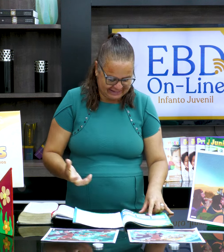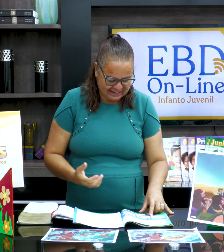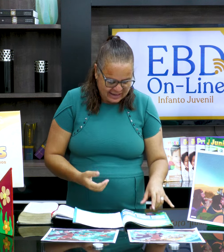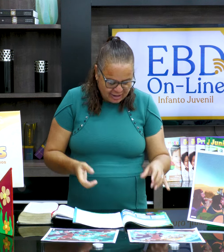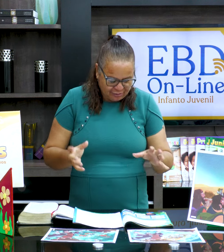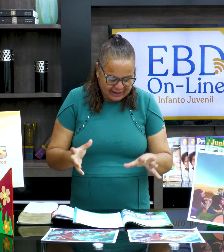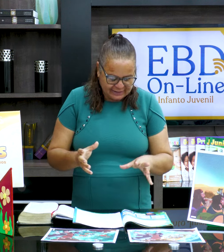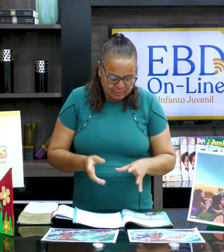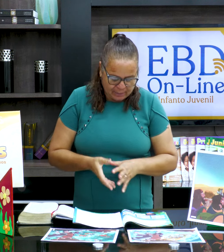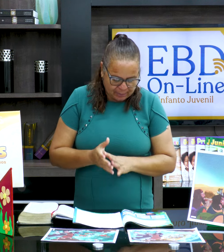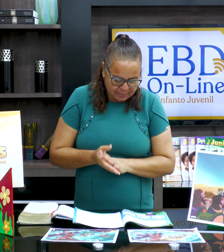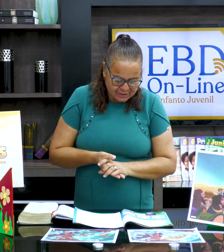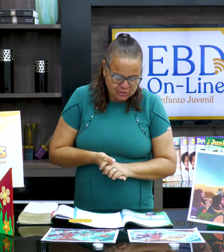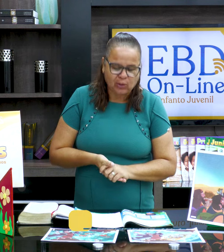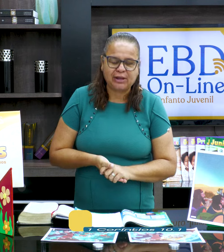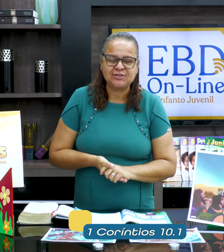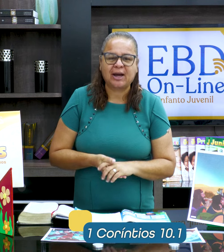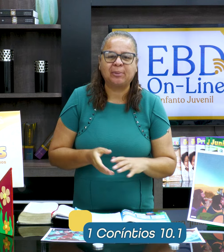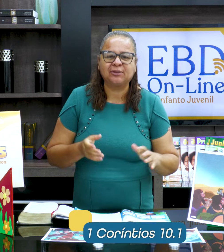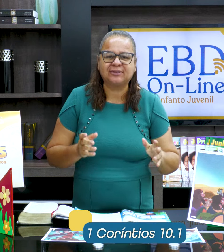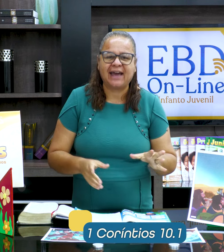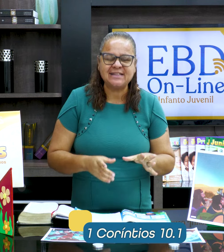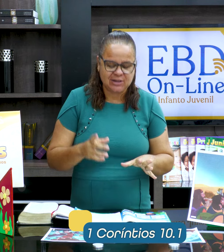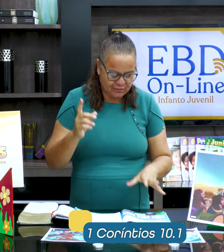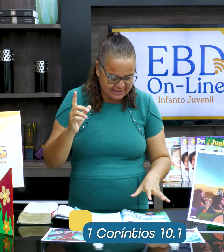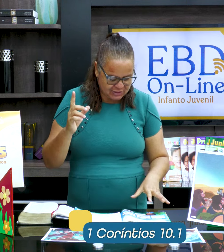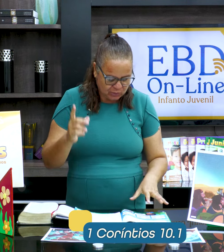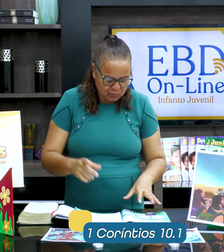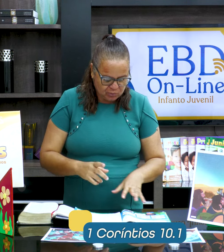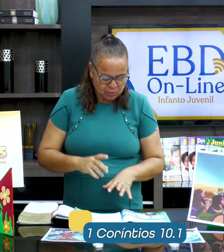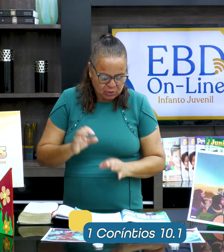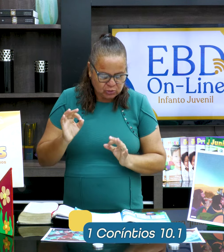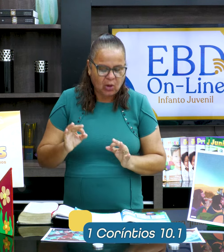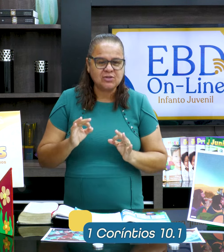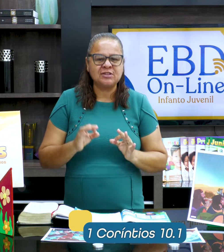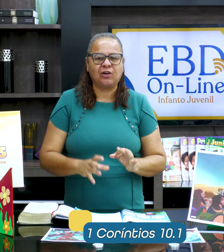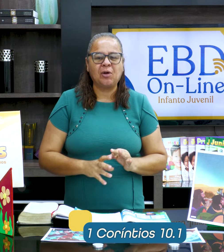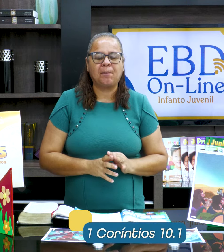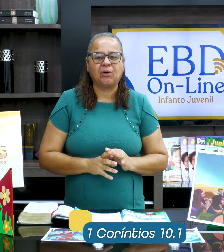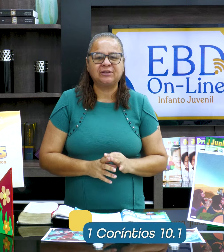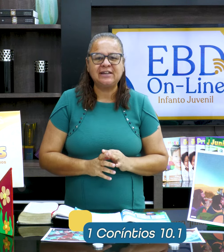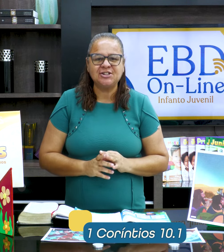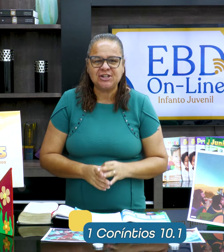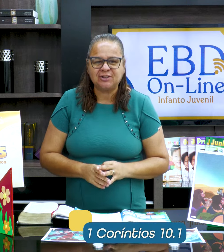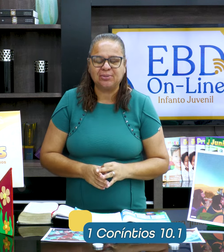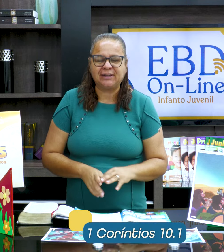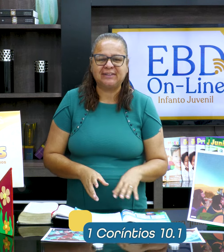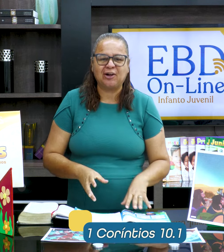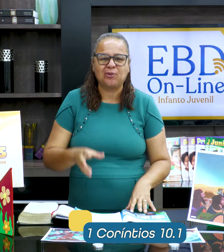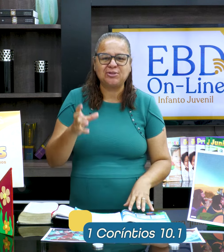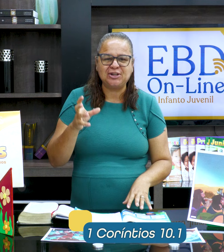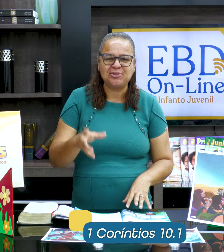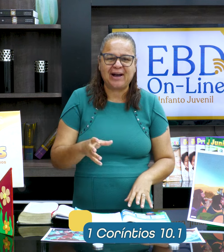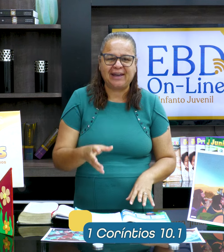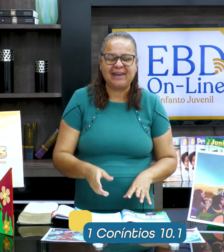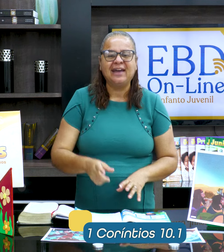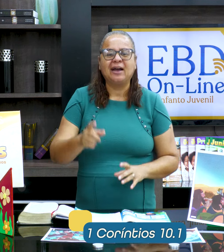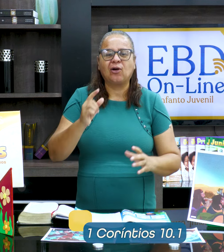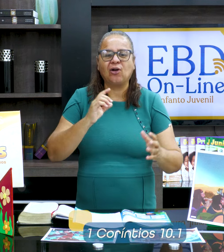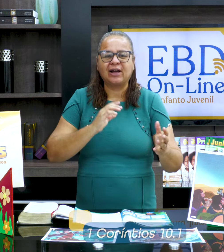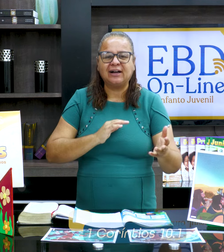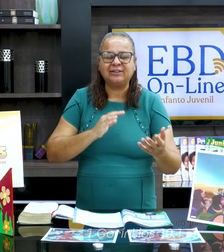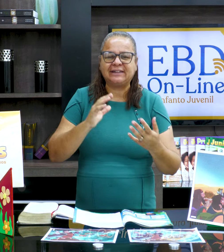não é verdade vai também para primeiras Coríntios Capítulo 10 e o verso 1 todos foram protegido Então continua